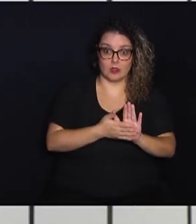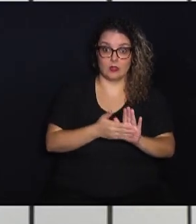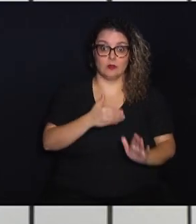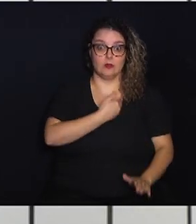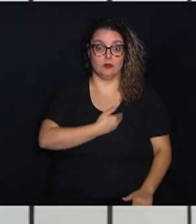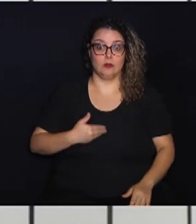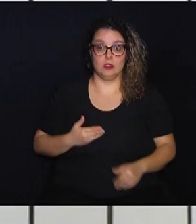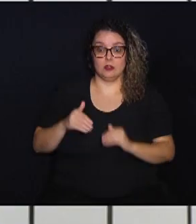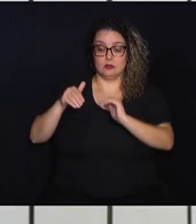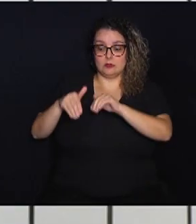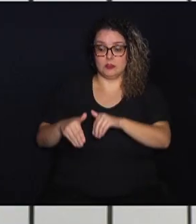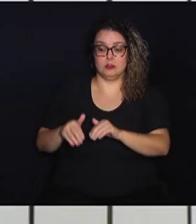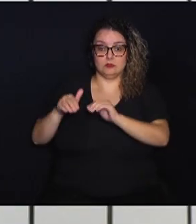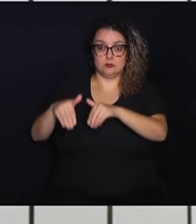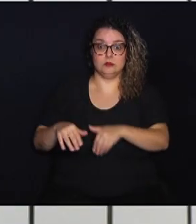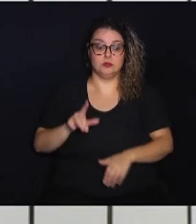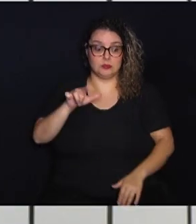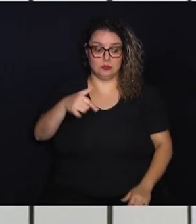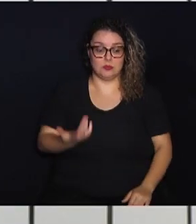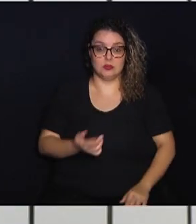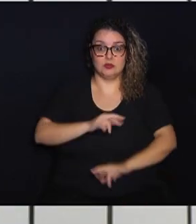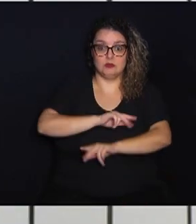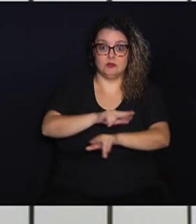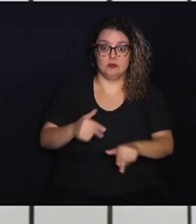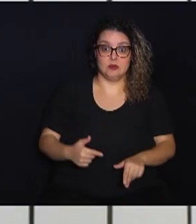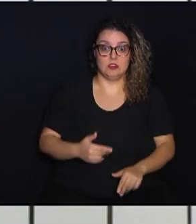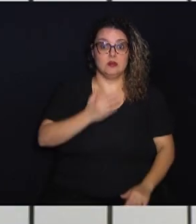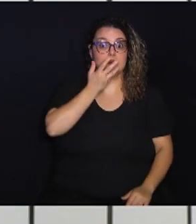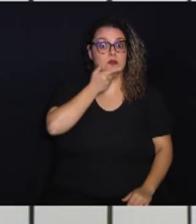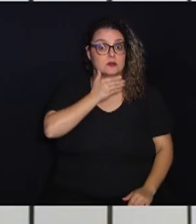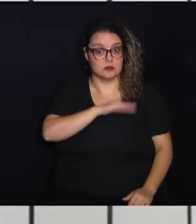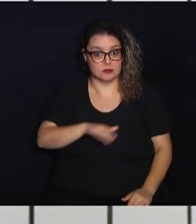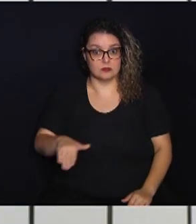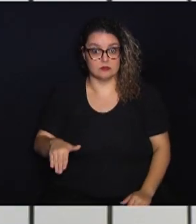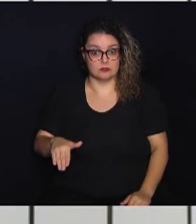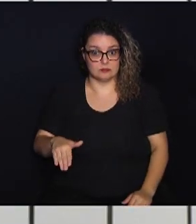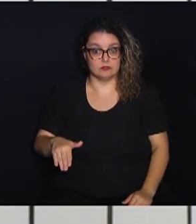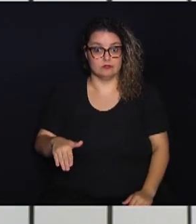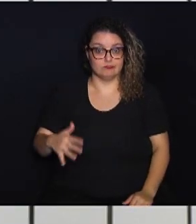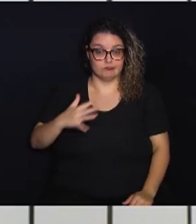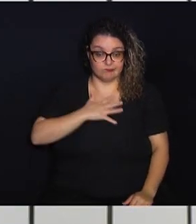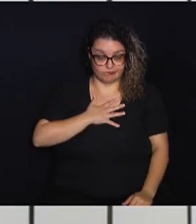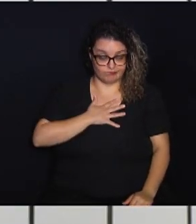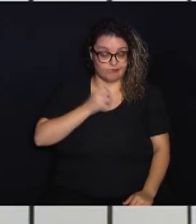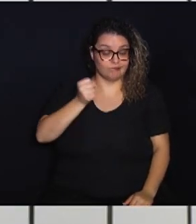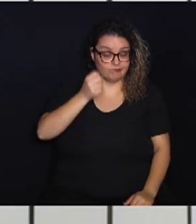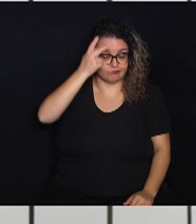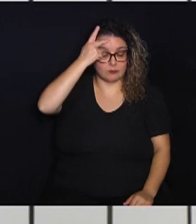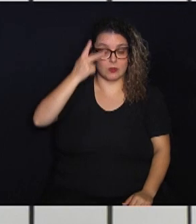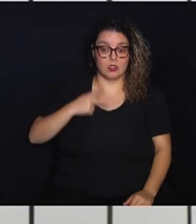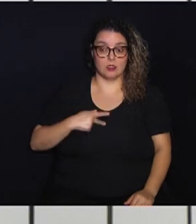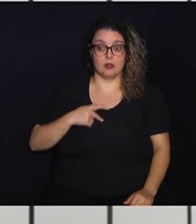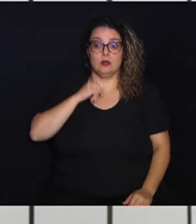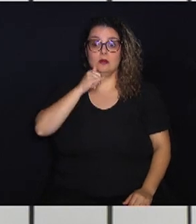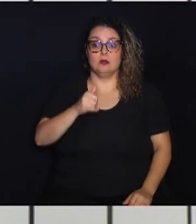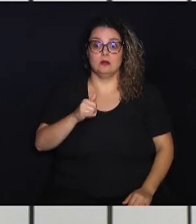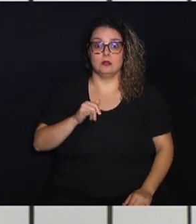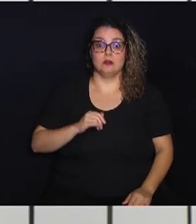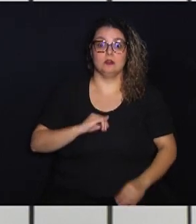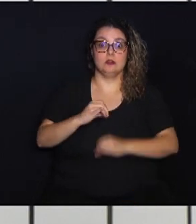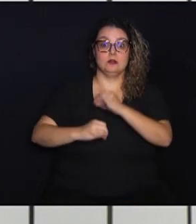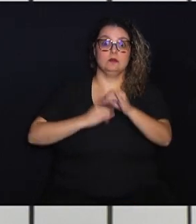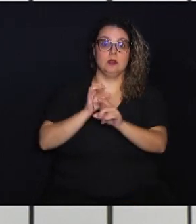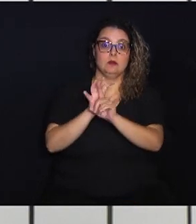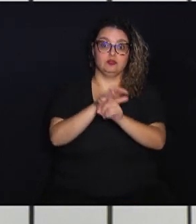australiano surge após vários casos de crianças que tiraram suas próprias vidas, alegando cyberbullying